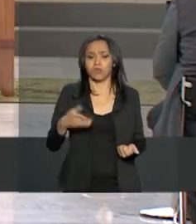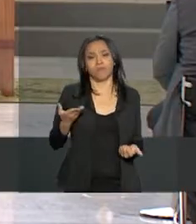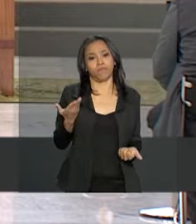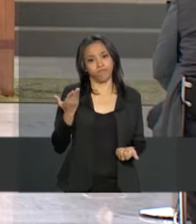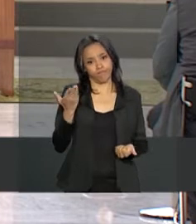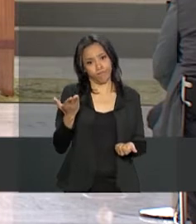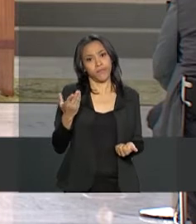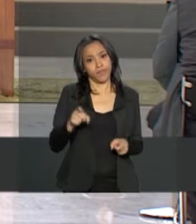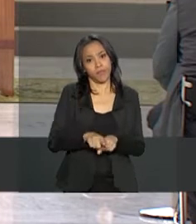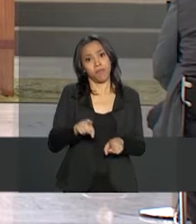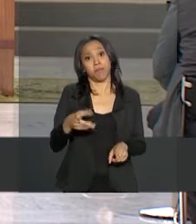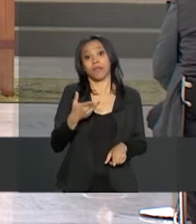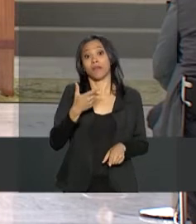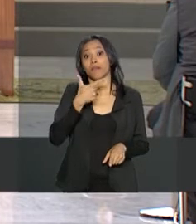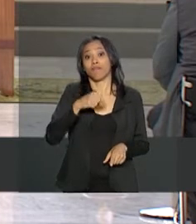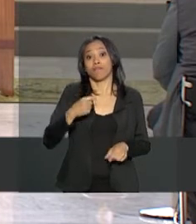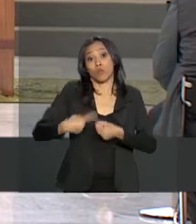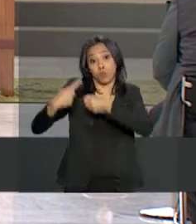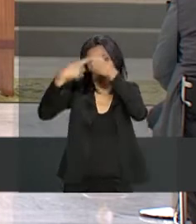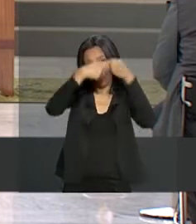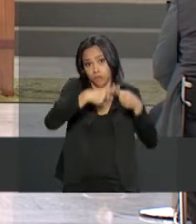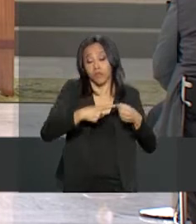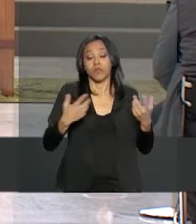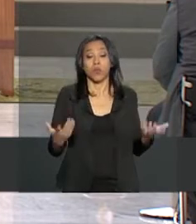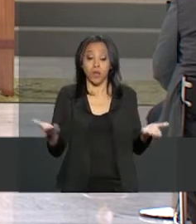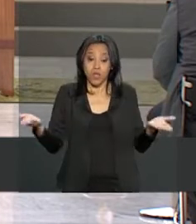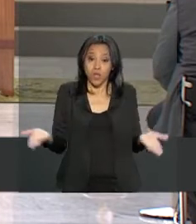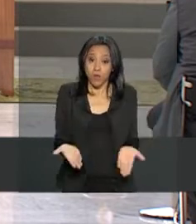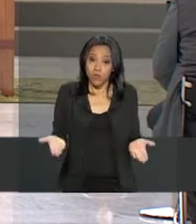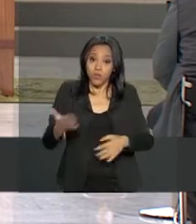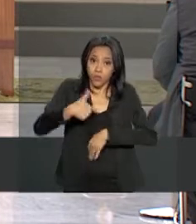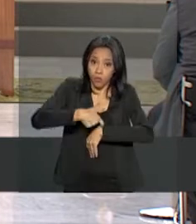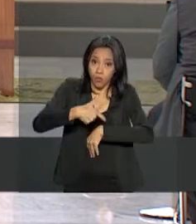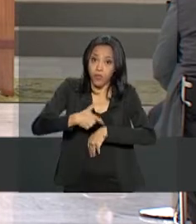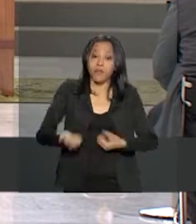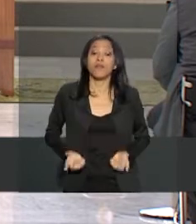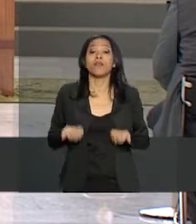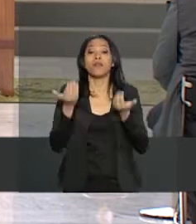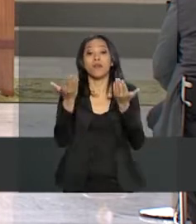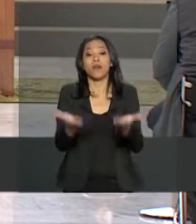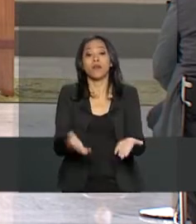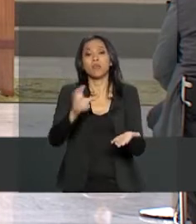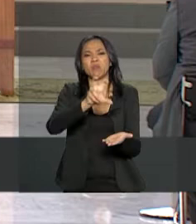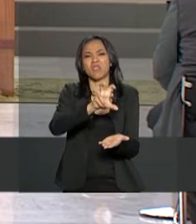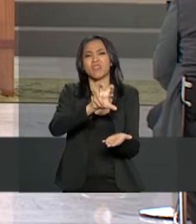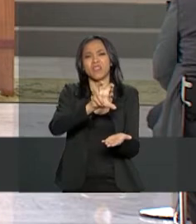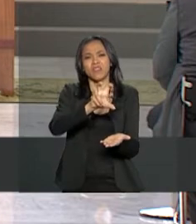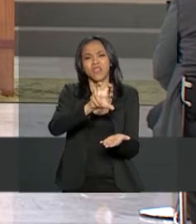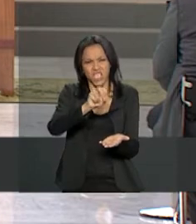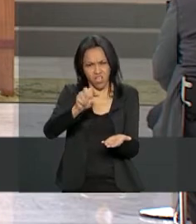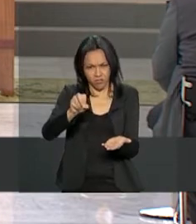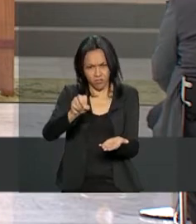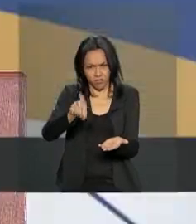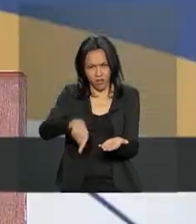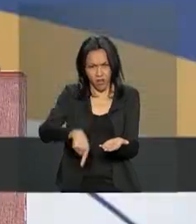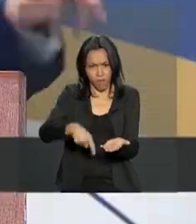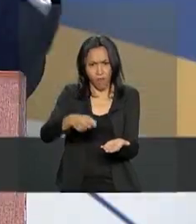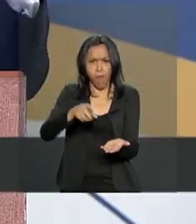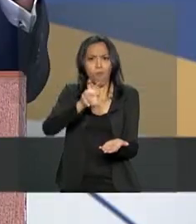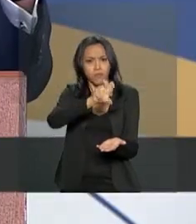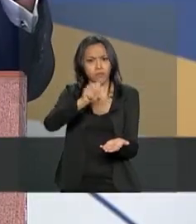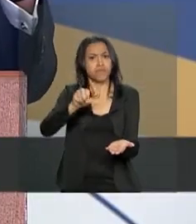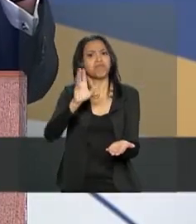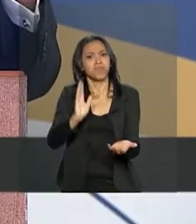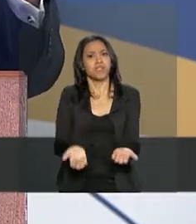eu quero dizer que neste momento nós estamos entregando cerca de 500 veículos a outra que africanos e ele já